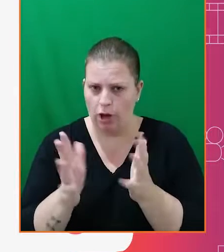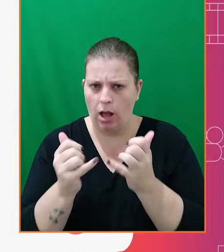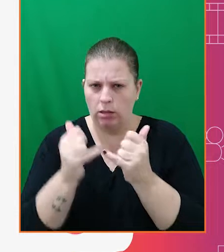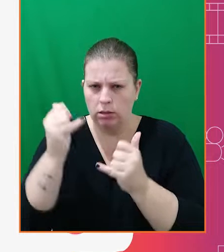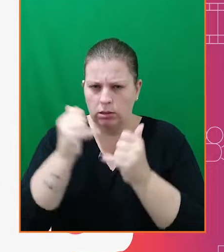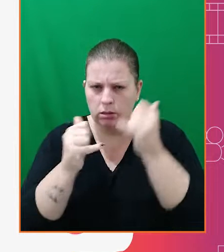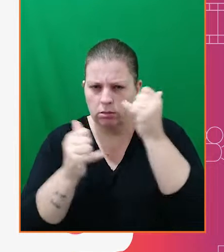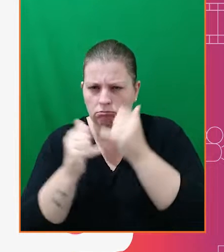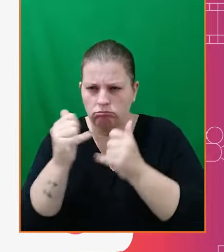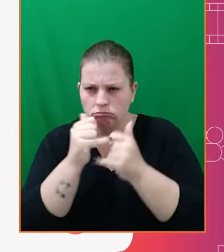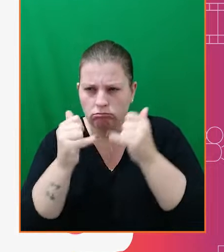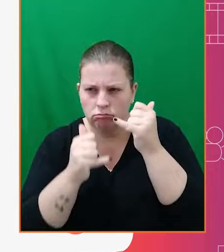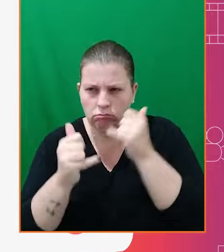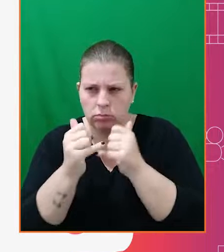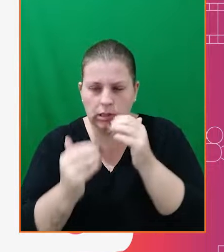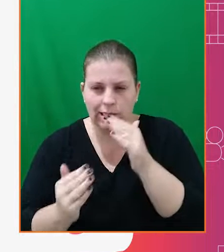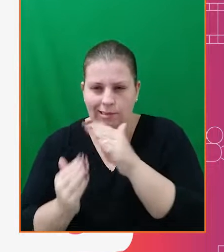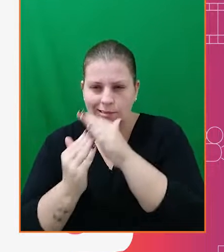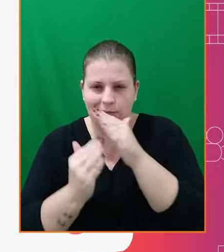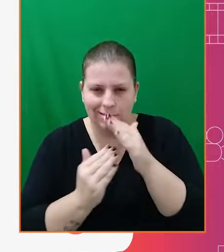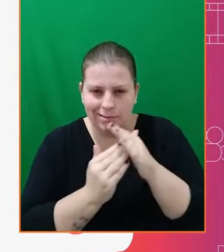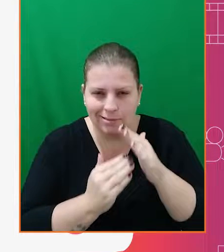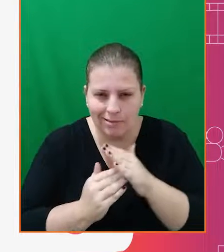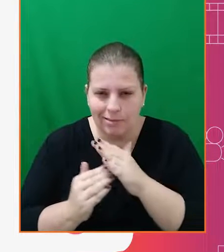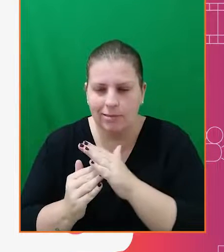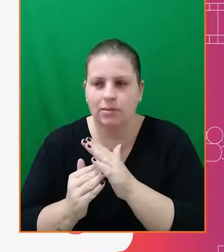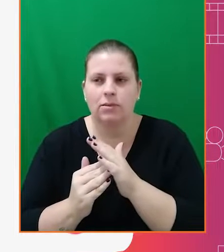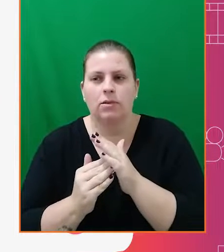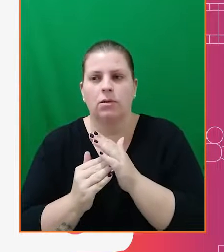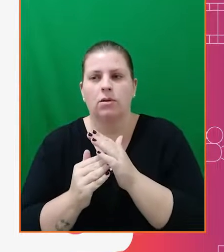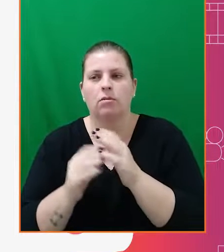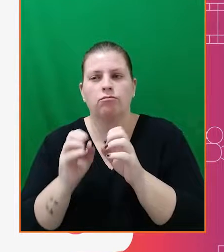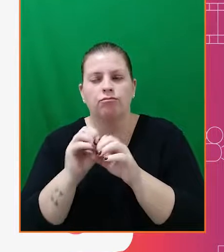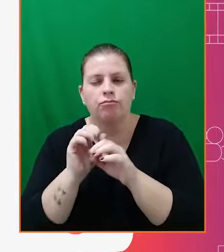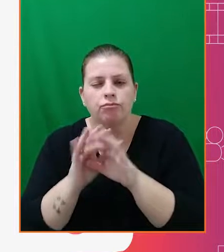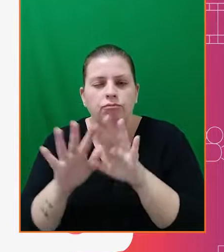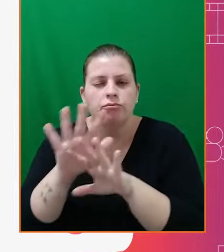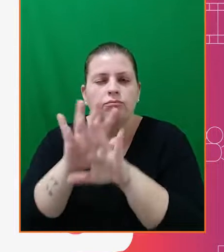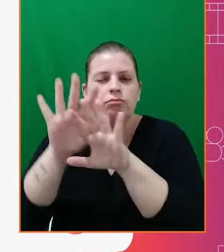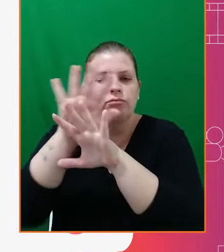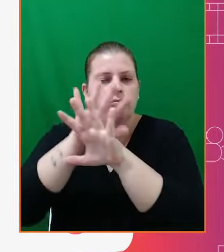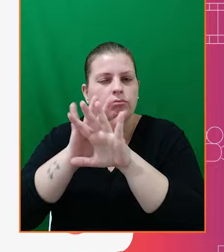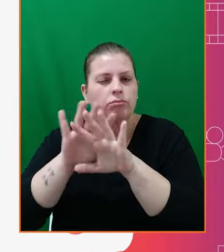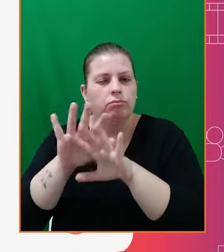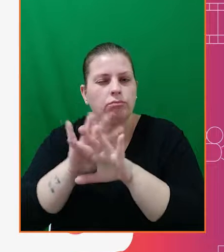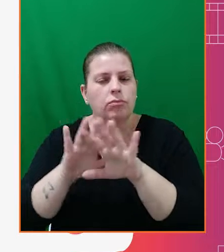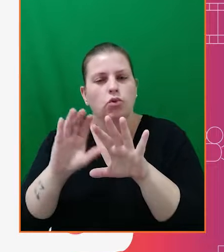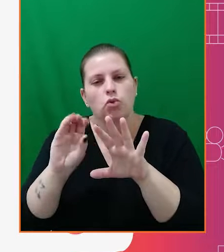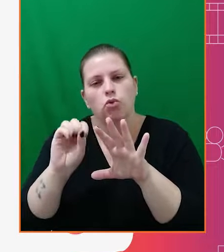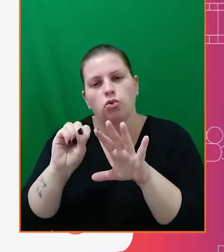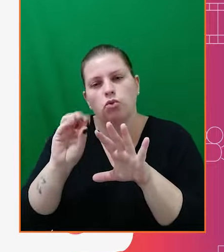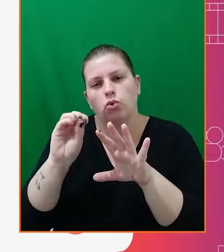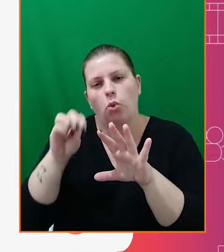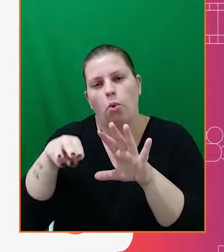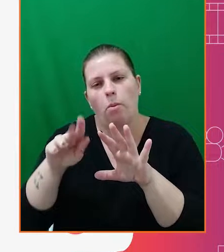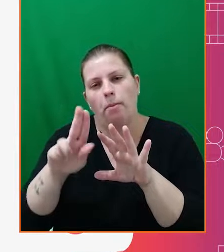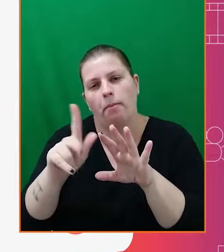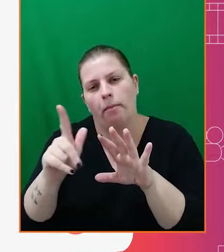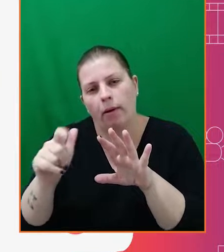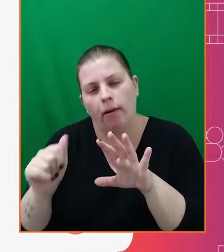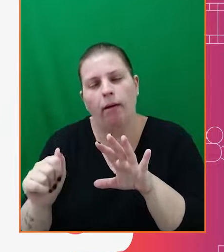Depois que você fez algumas das linhas e algumas das delimitações, comece a fazer alguns dos sombreamentos e algumas outras